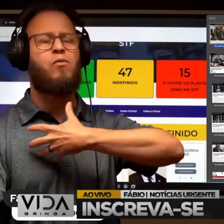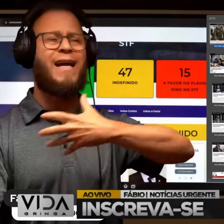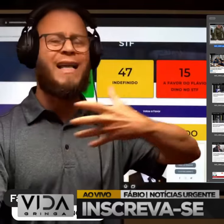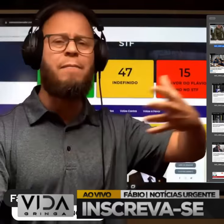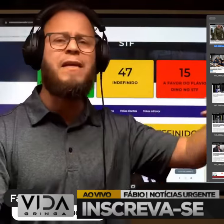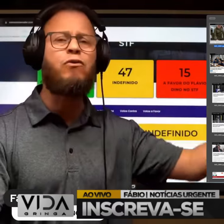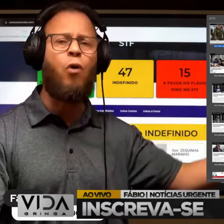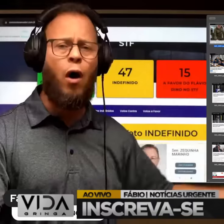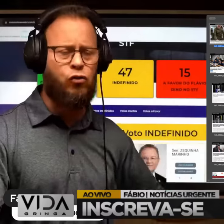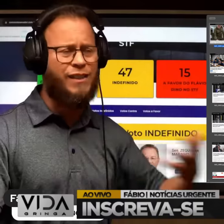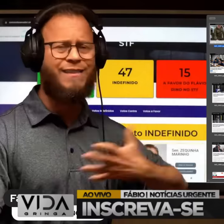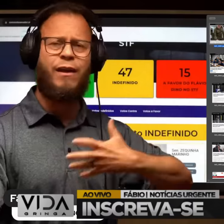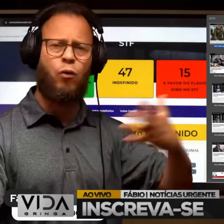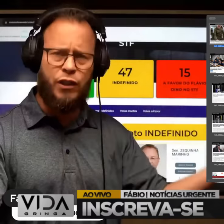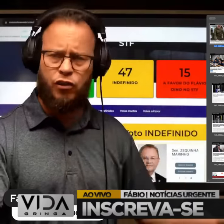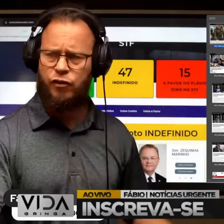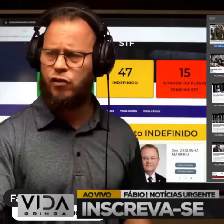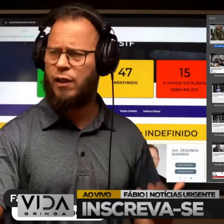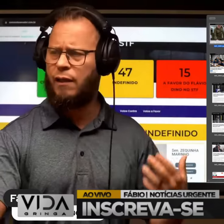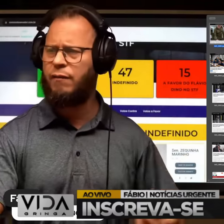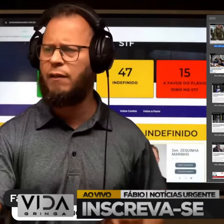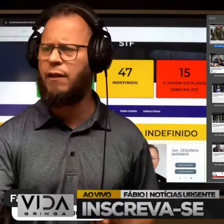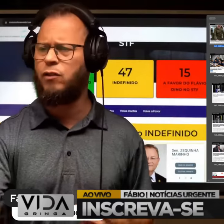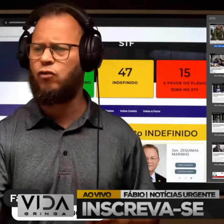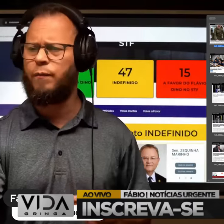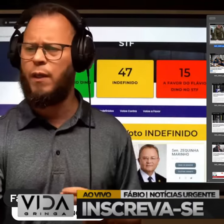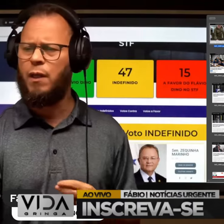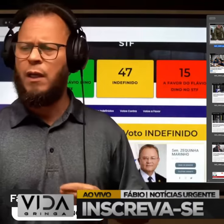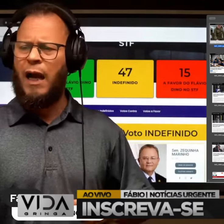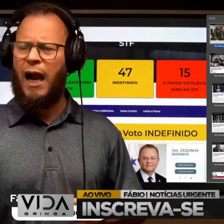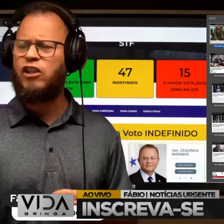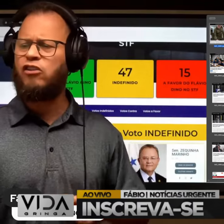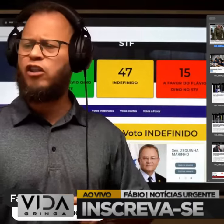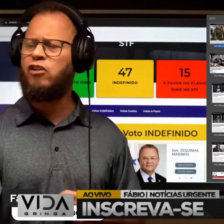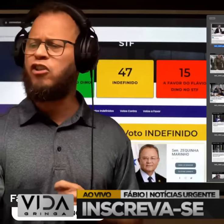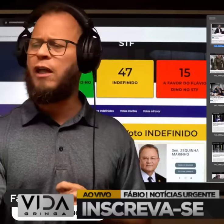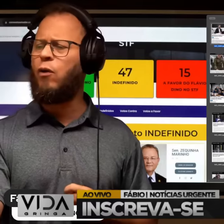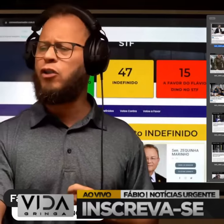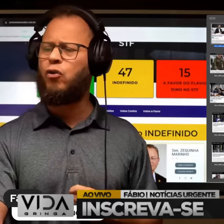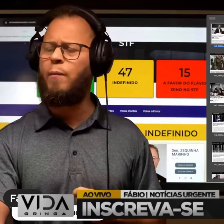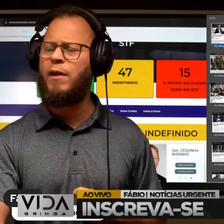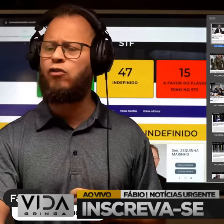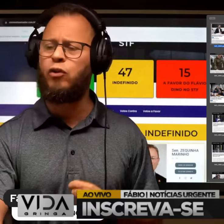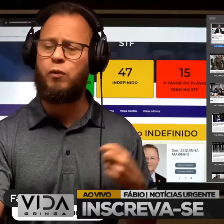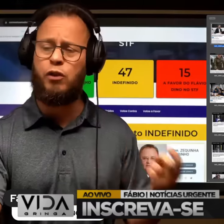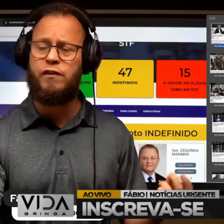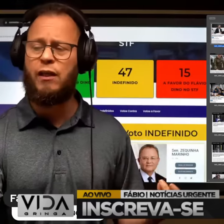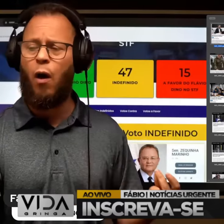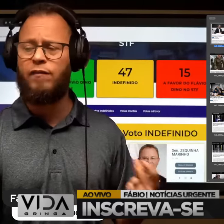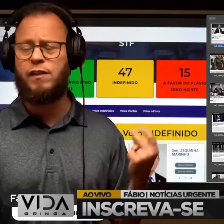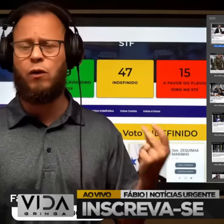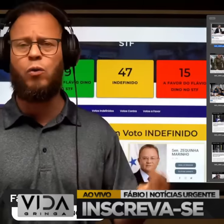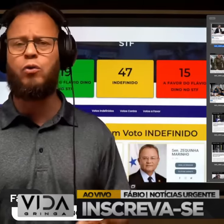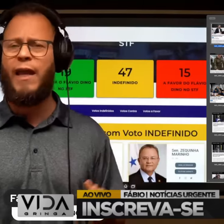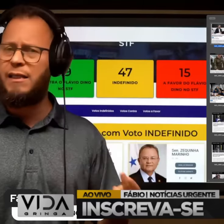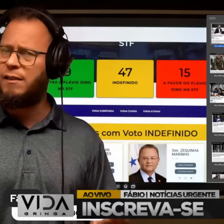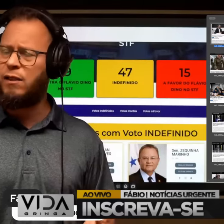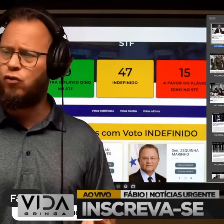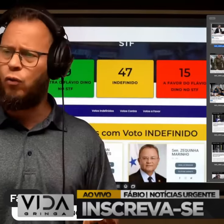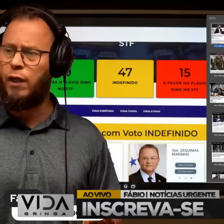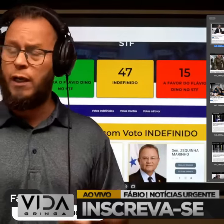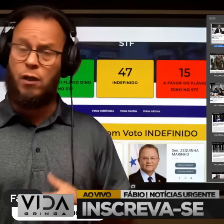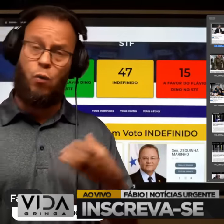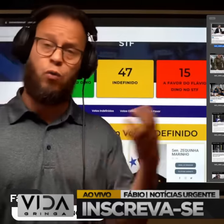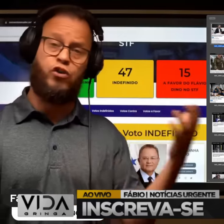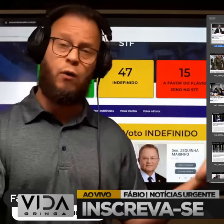eram criminosos, terroristas. Entenda isso. Rachadinha de Danones começou em 2019, segundo